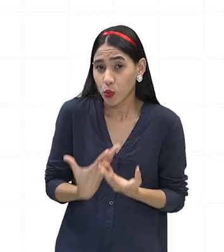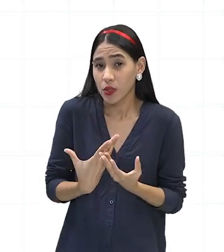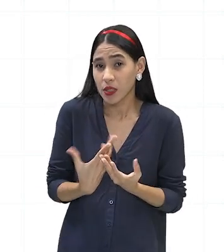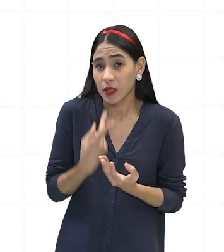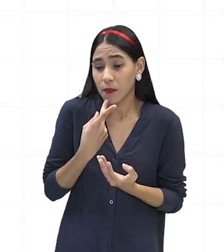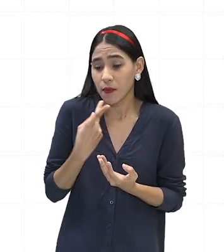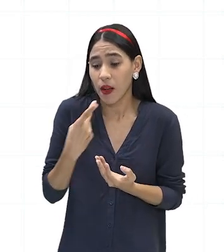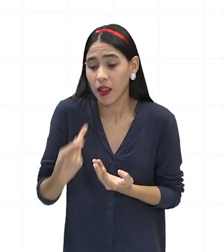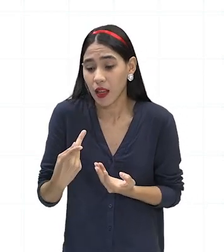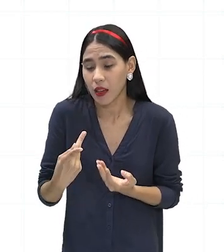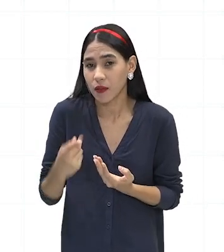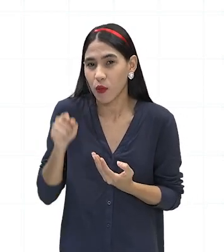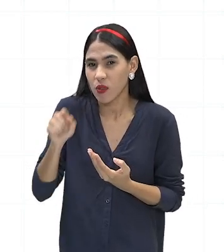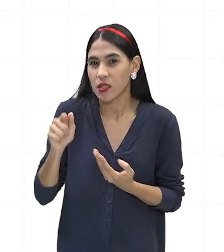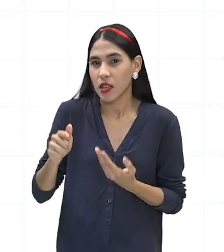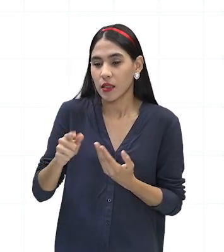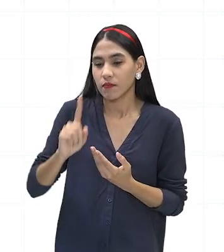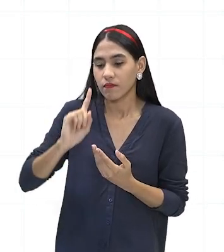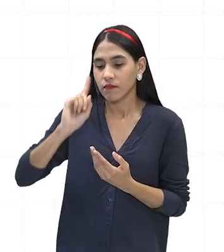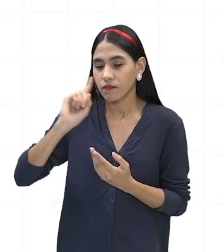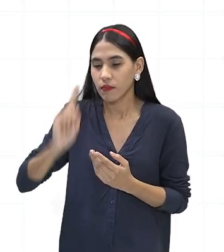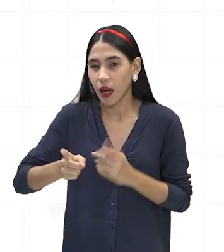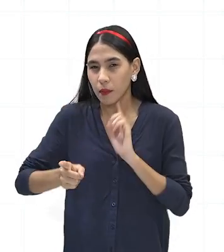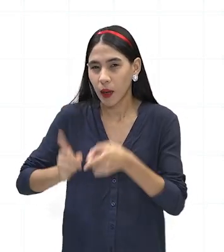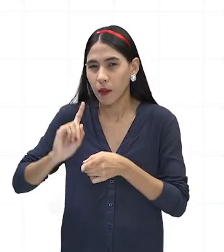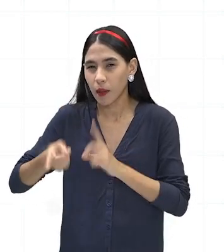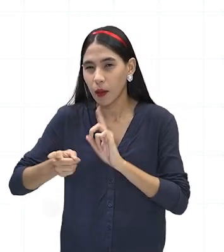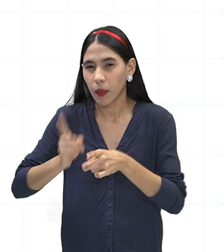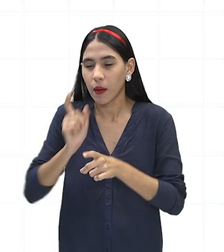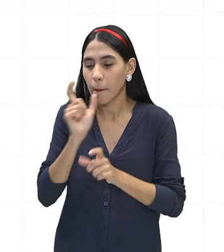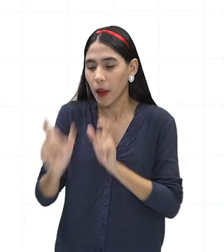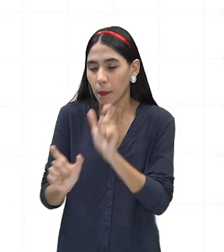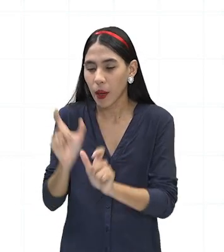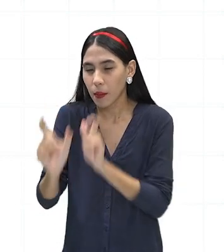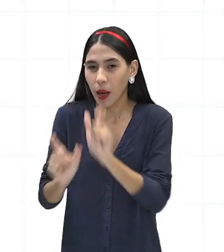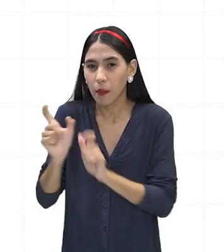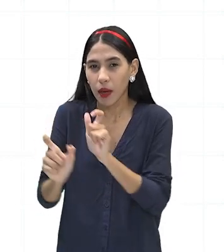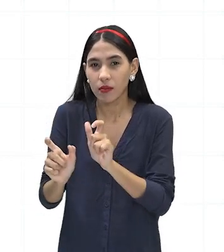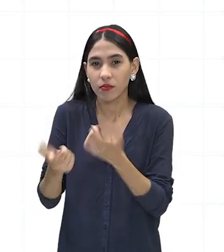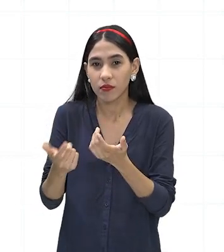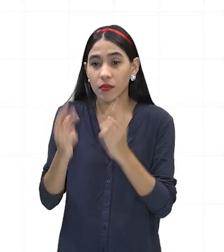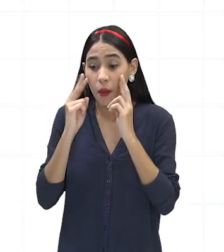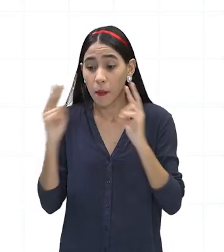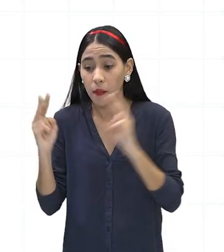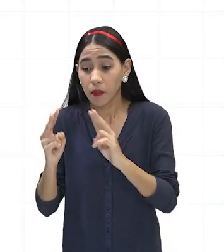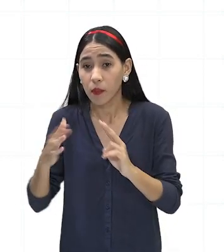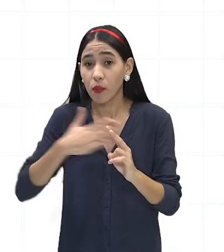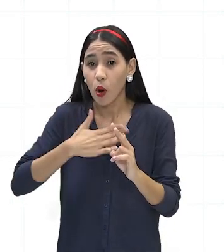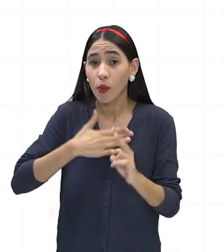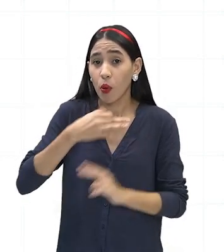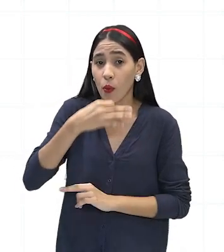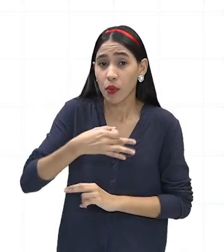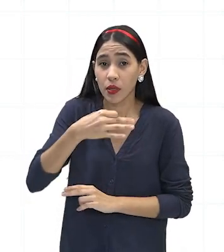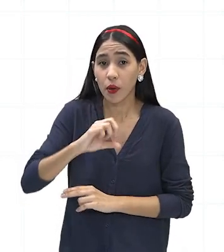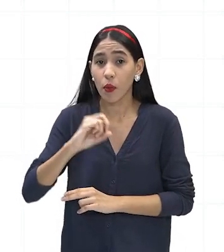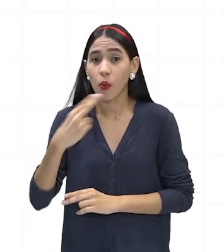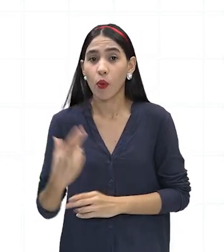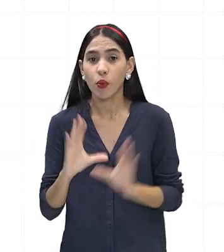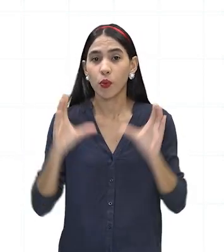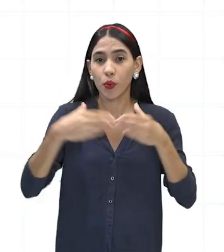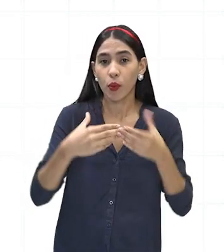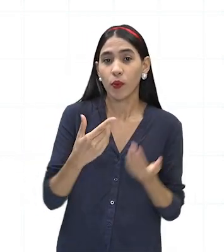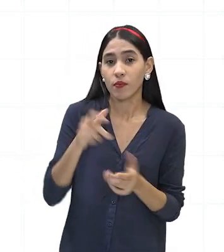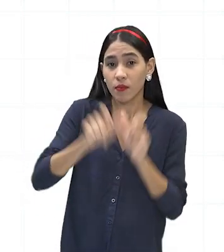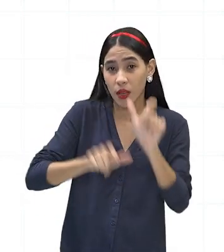você vai padronizar, categorizar as pessoas ou um grupo de pessoas,